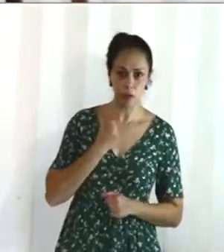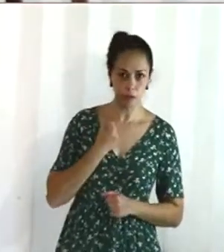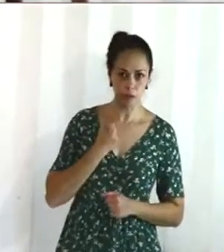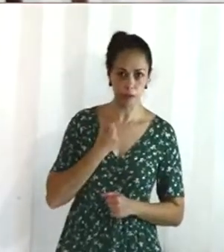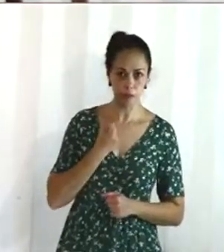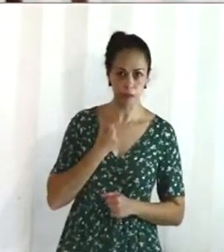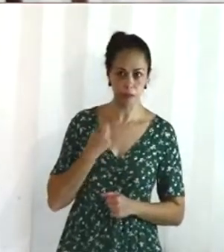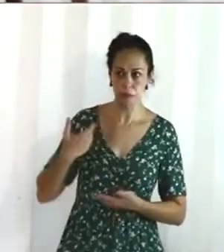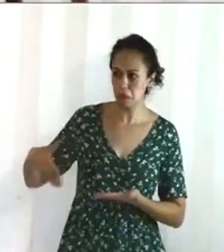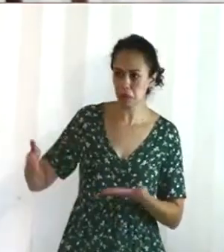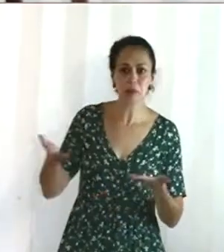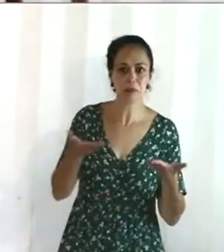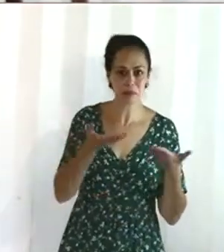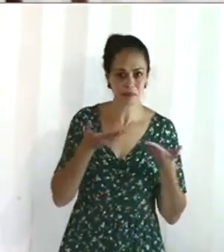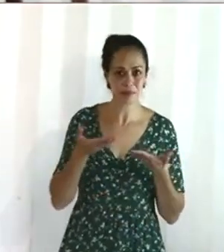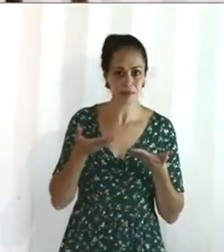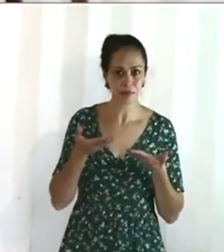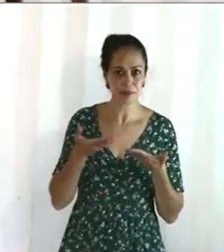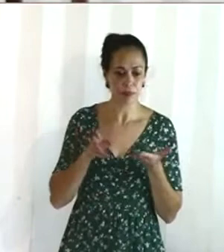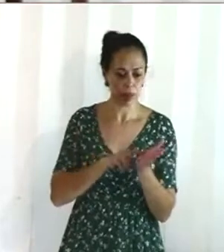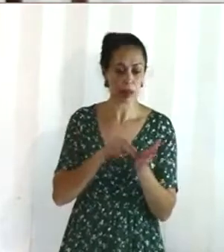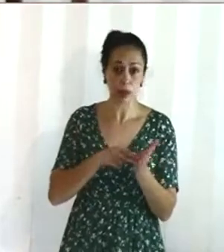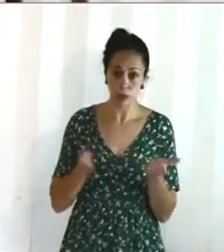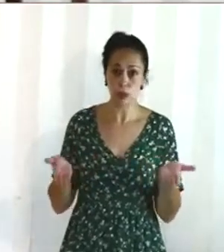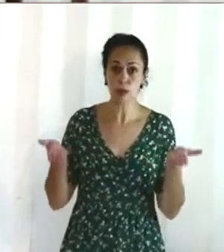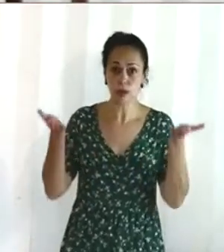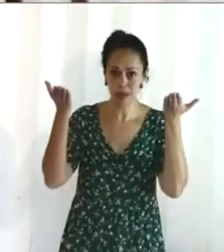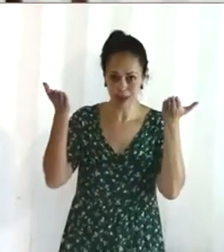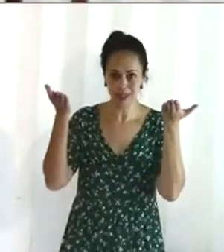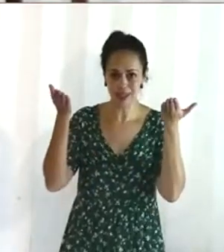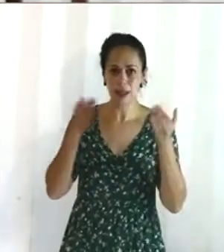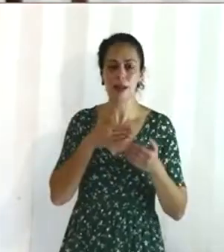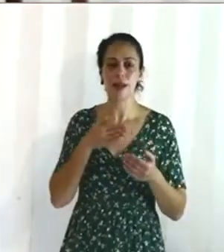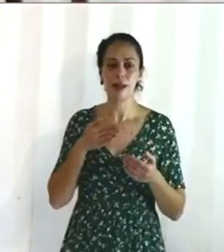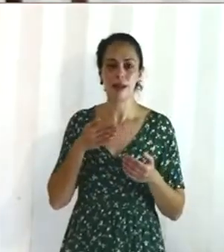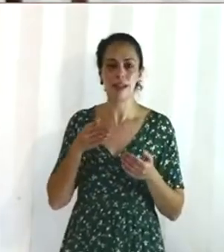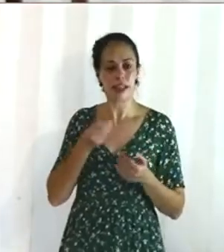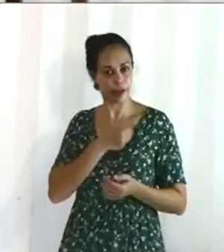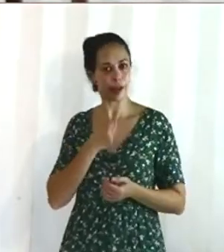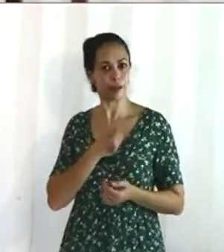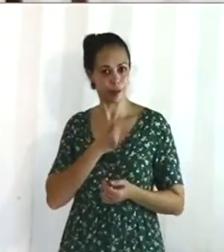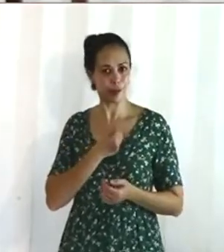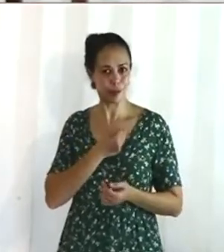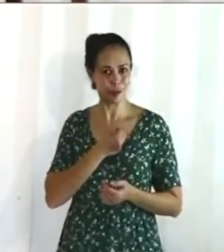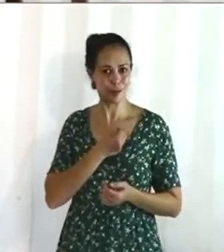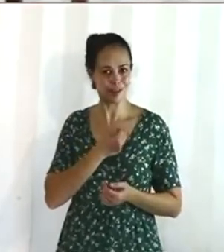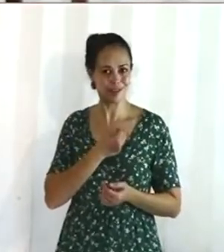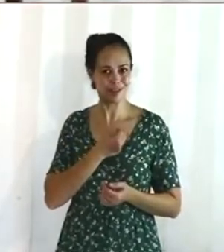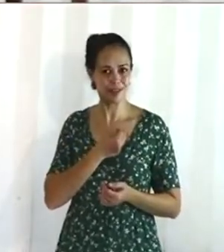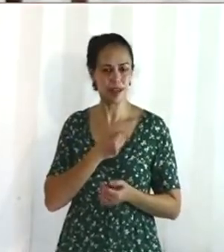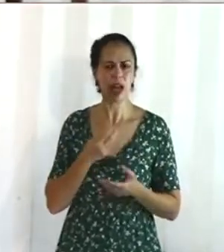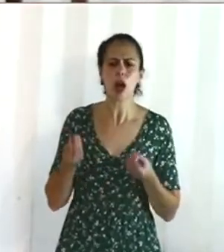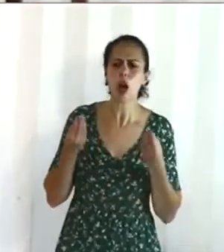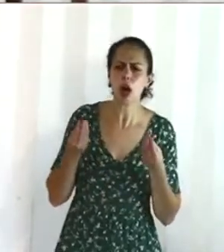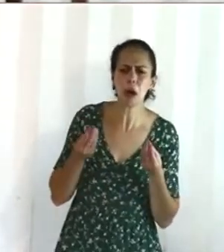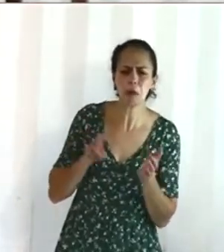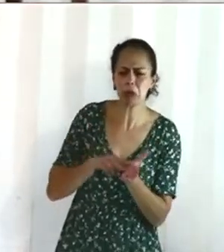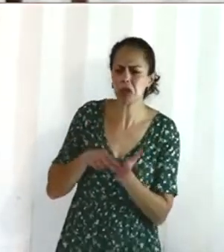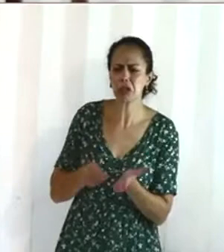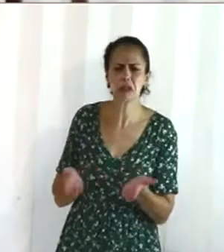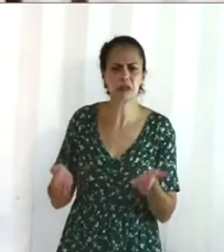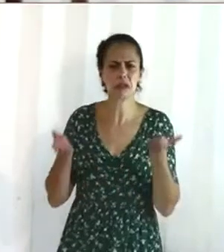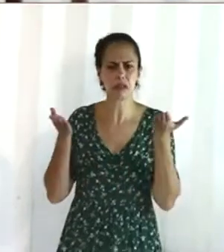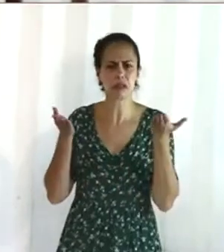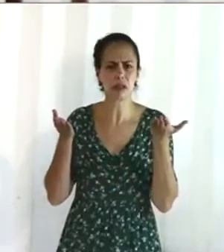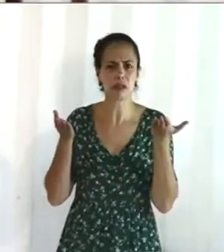ele deveria ressuscitar. E somente sendo divino ele poderia ressuscitar. Ele precisava ser